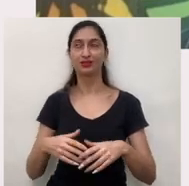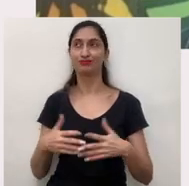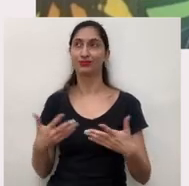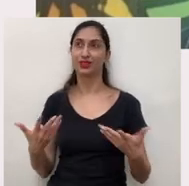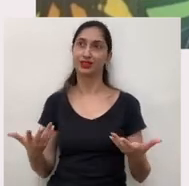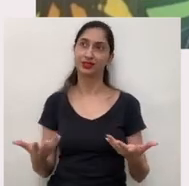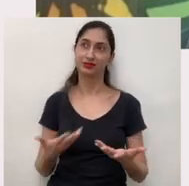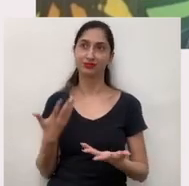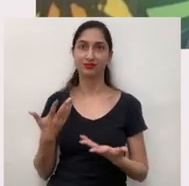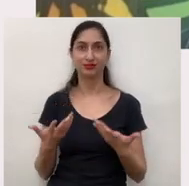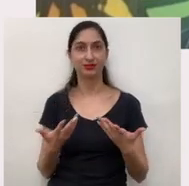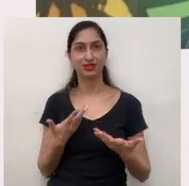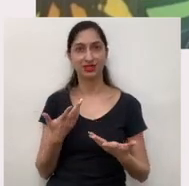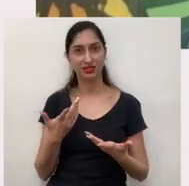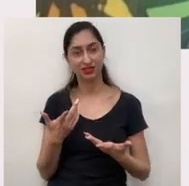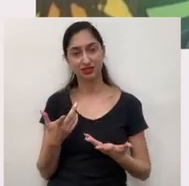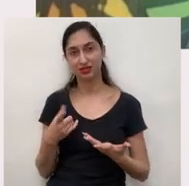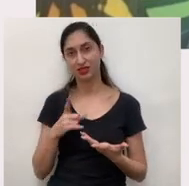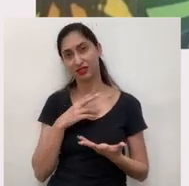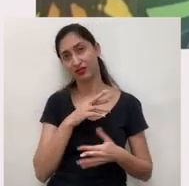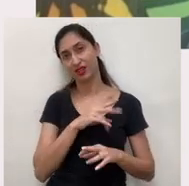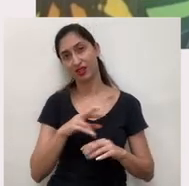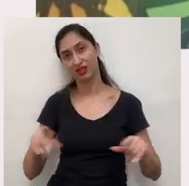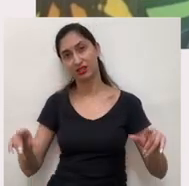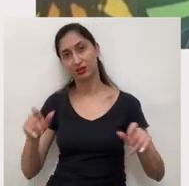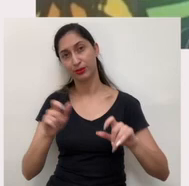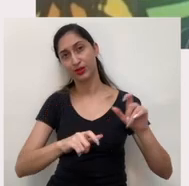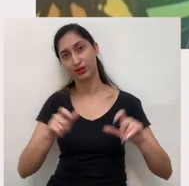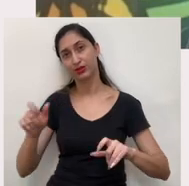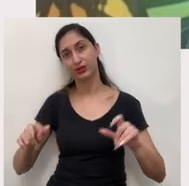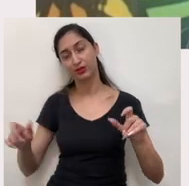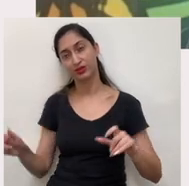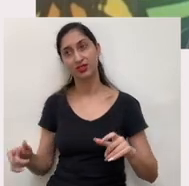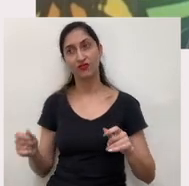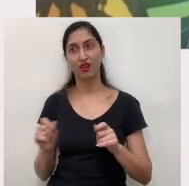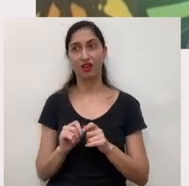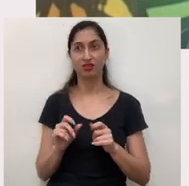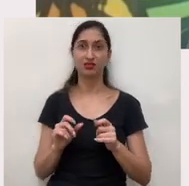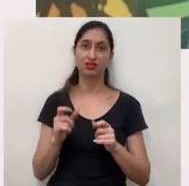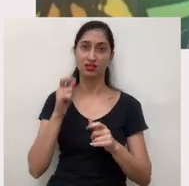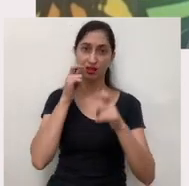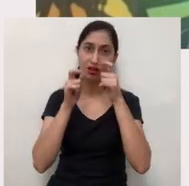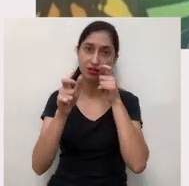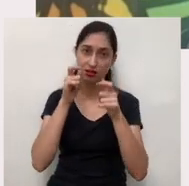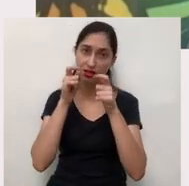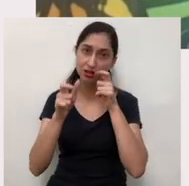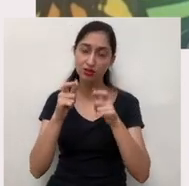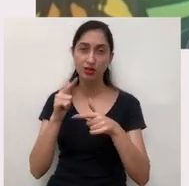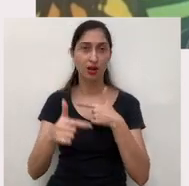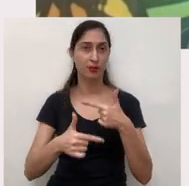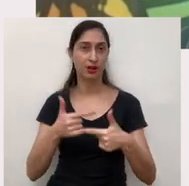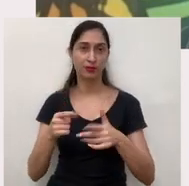são muitos, né? E muitas que estão fazendo coisas muito interessantes nesse sentido, assim.